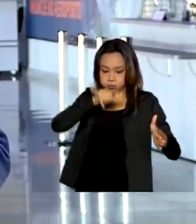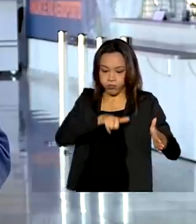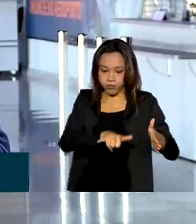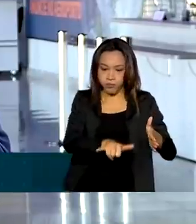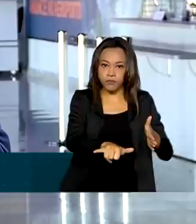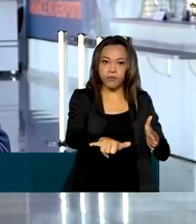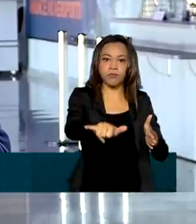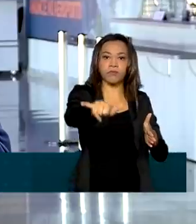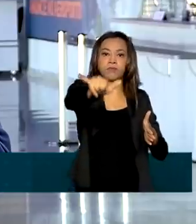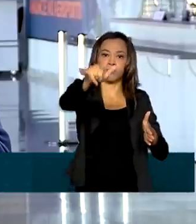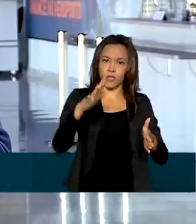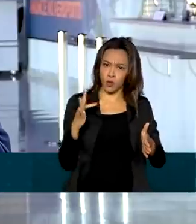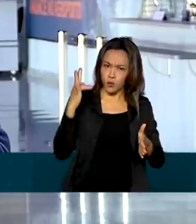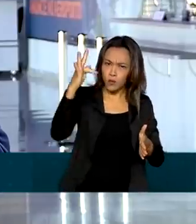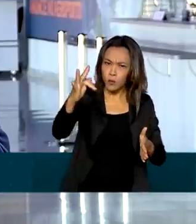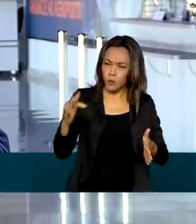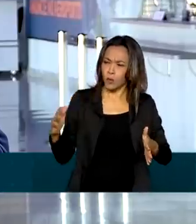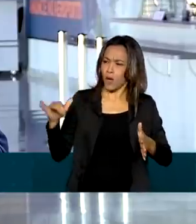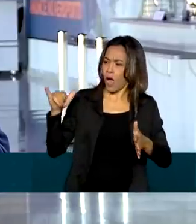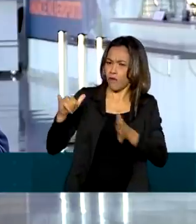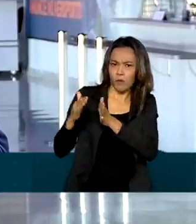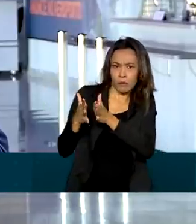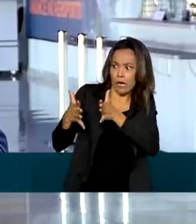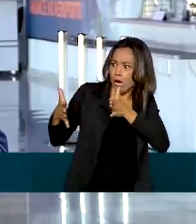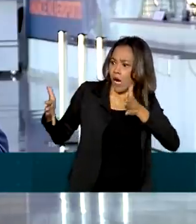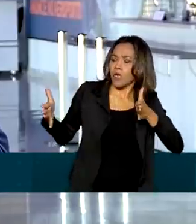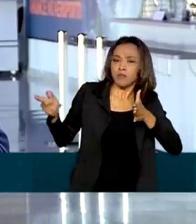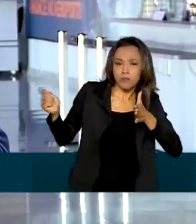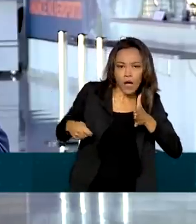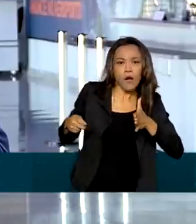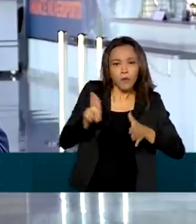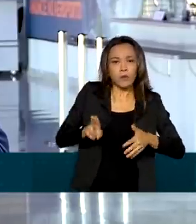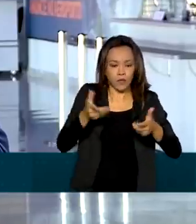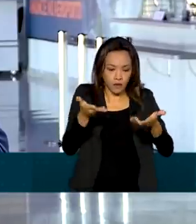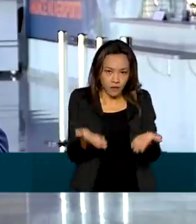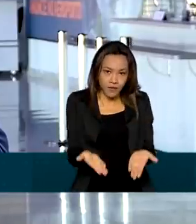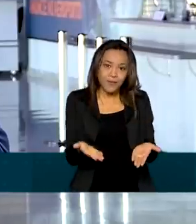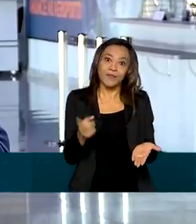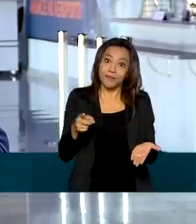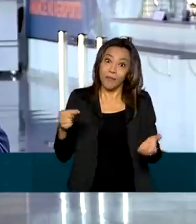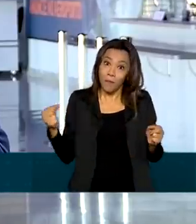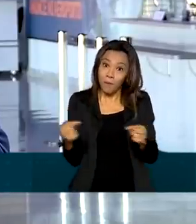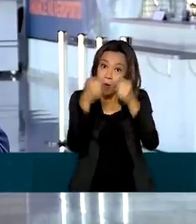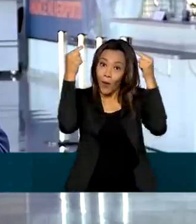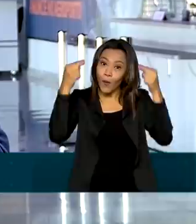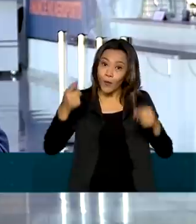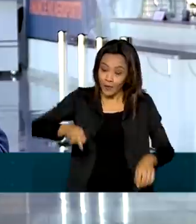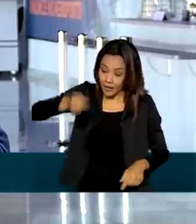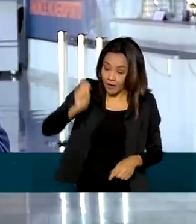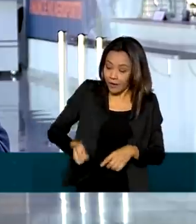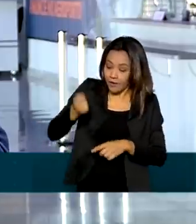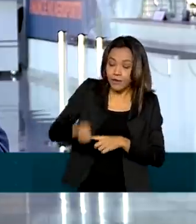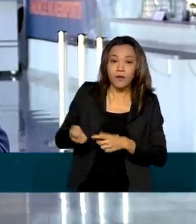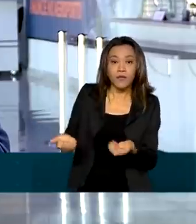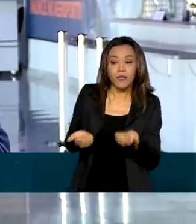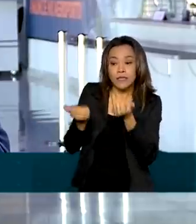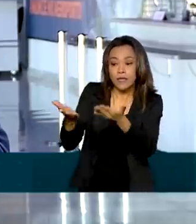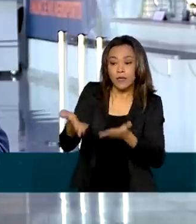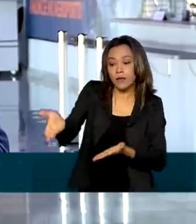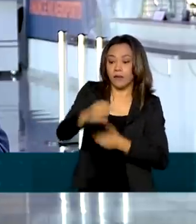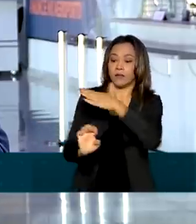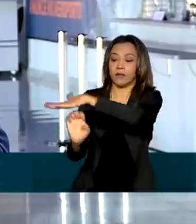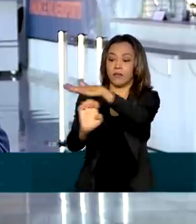permitir aqui no futuro aviões de grande porte o Perry por aqui coincidir com um leilão que concedeu a iniciativa privada